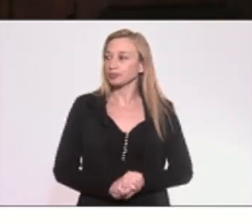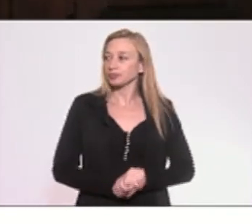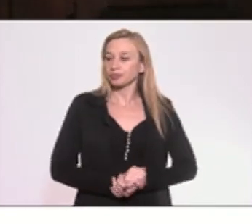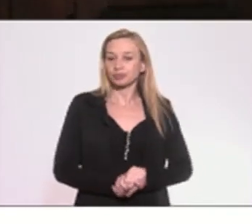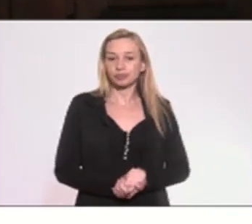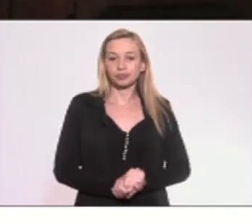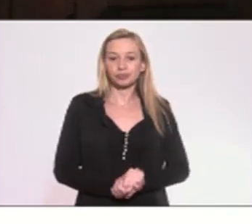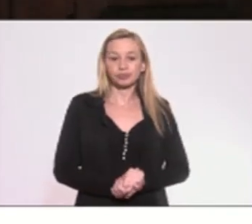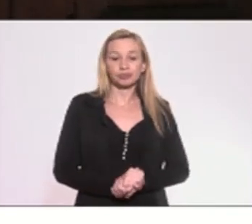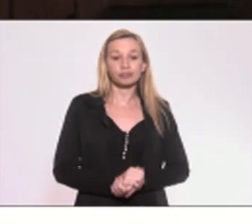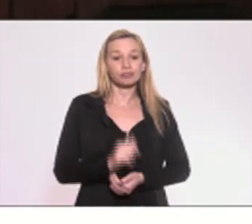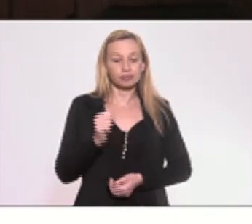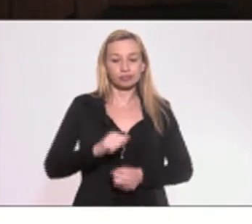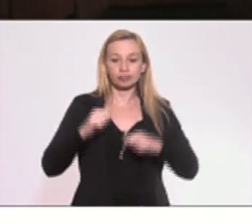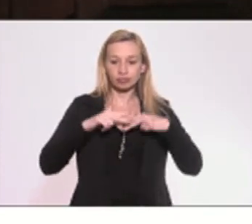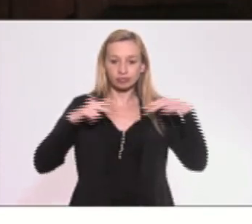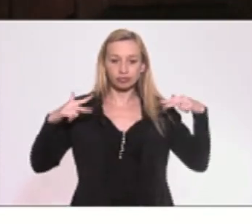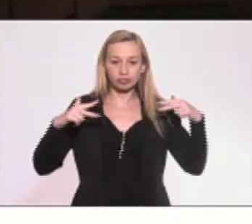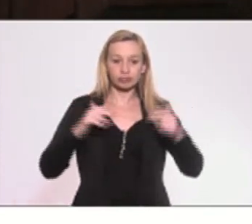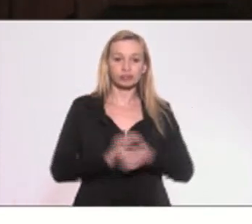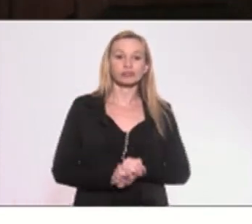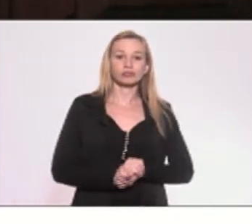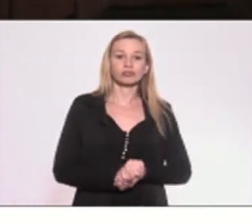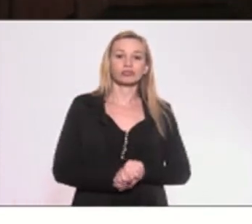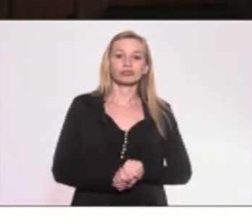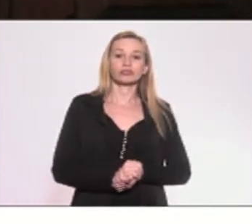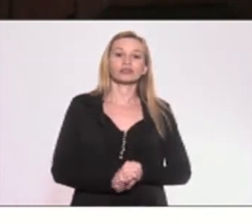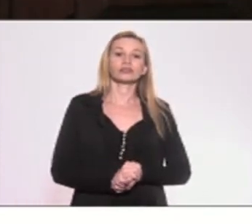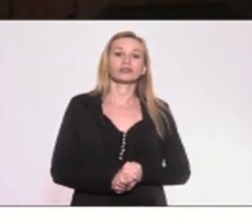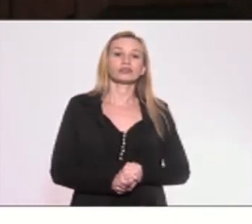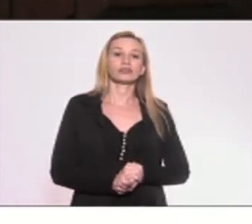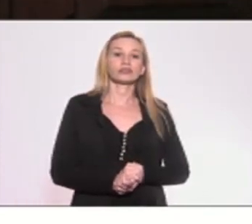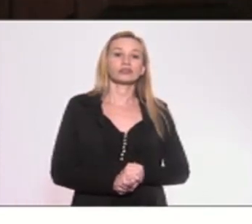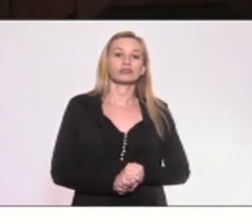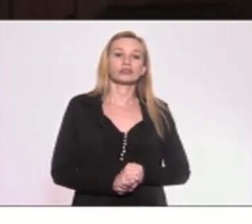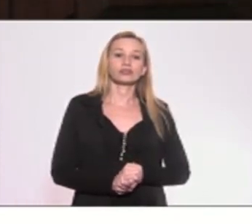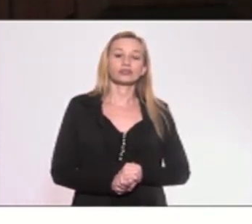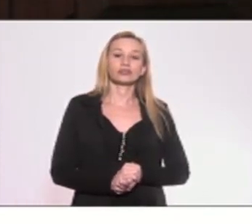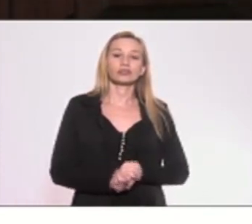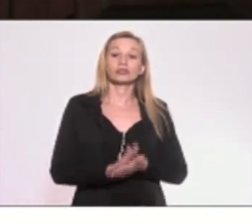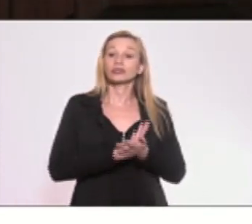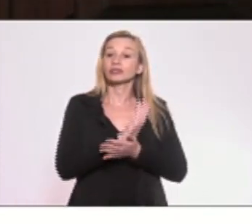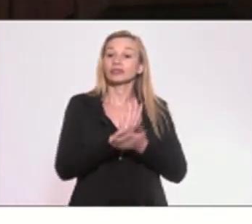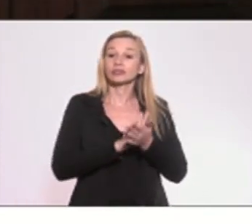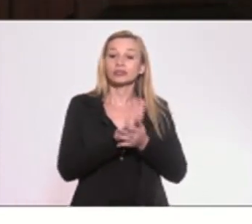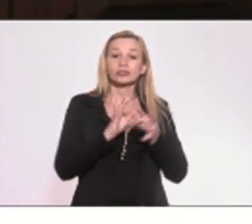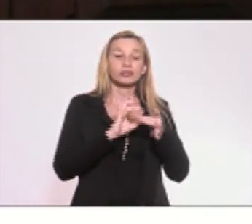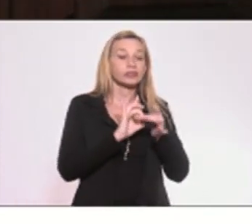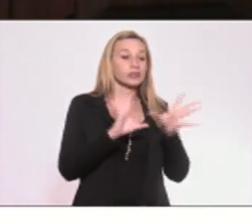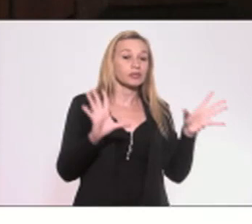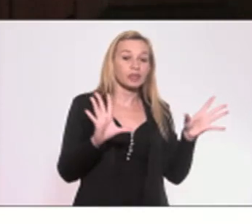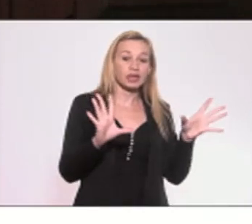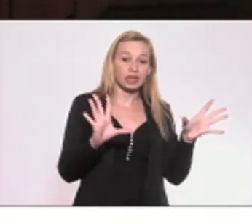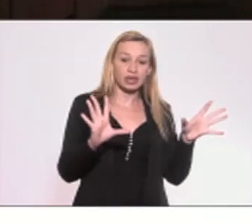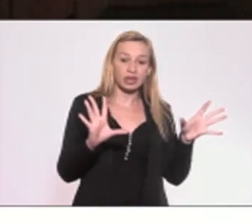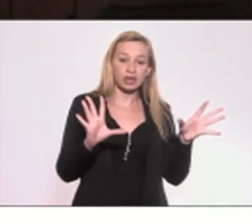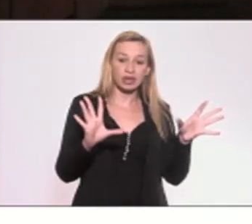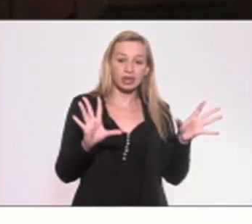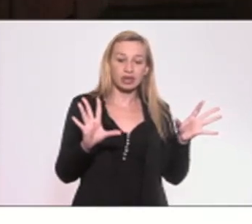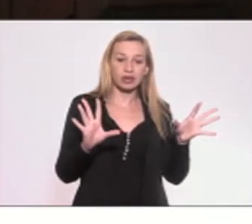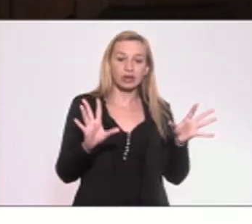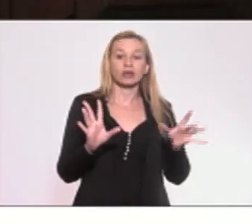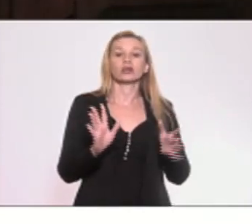aqui da Alerj não sai nenhum alvará de soltura. O que foi decidido aqui hoje será encaminhado para os